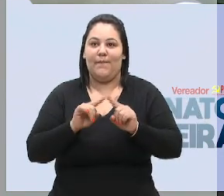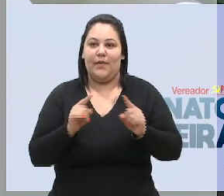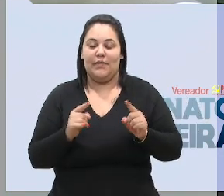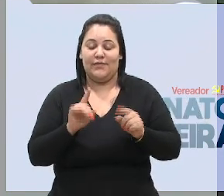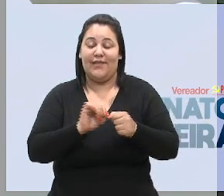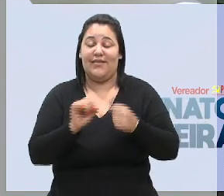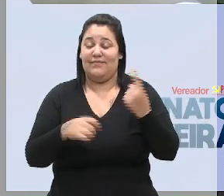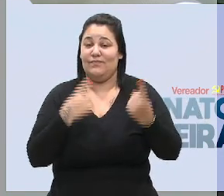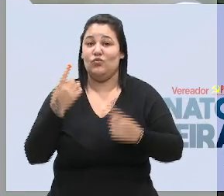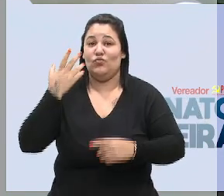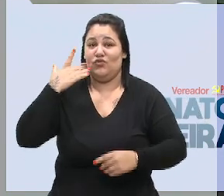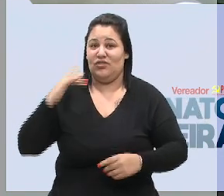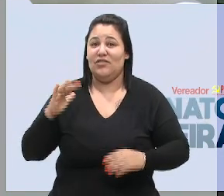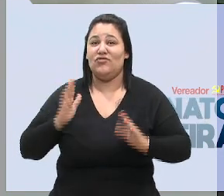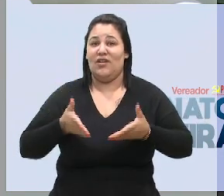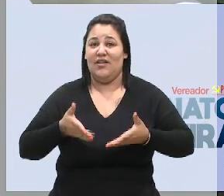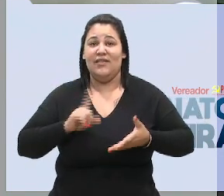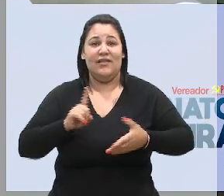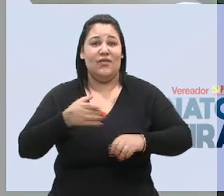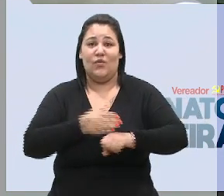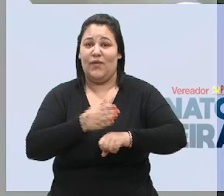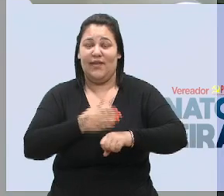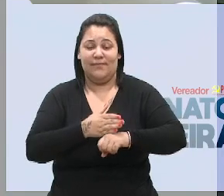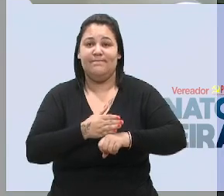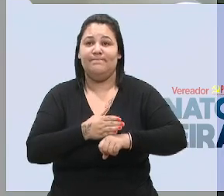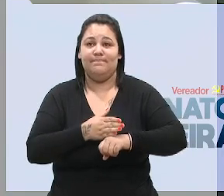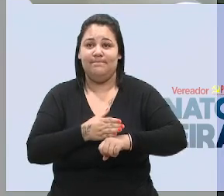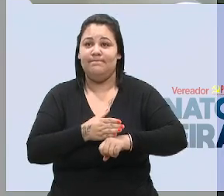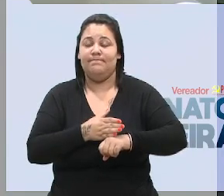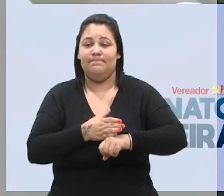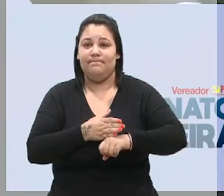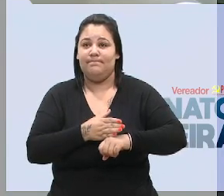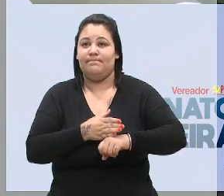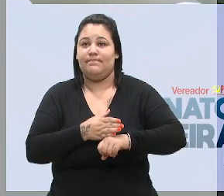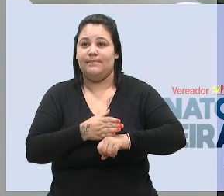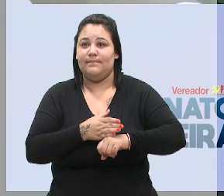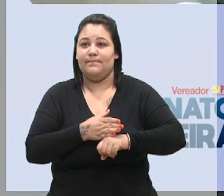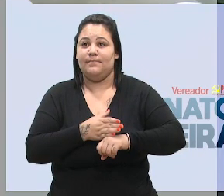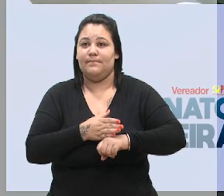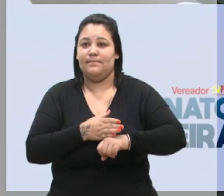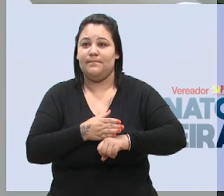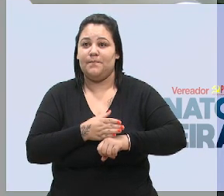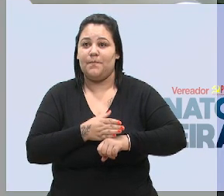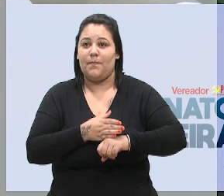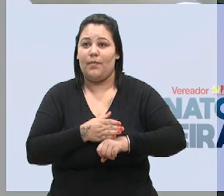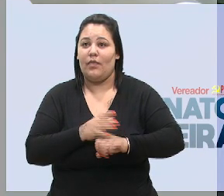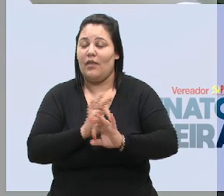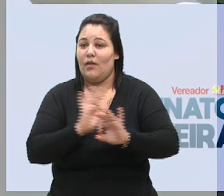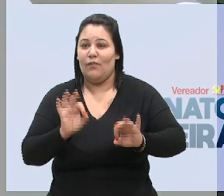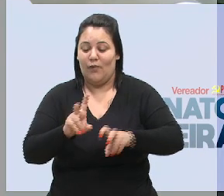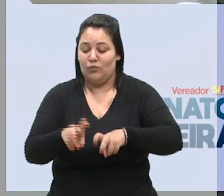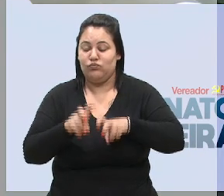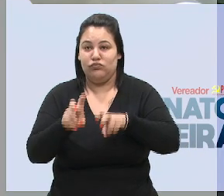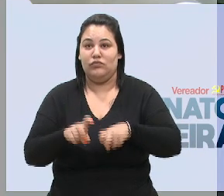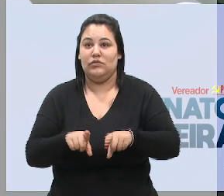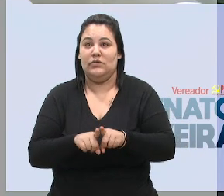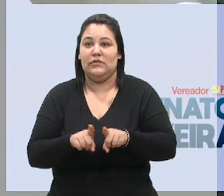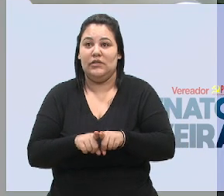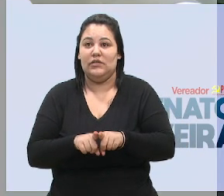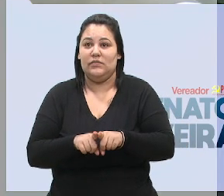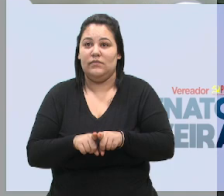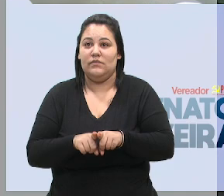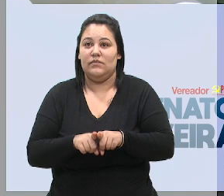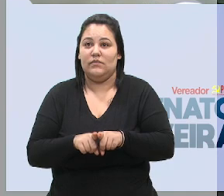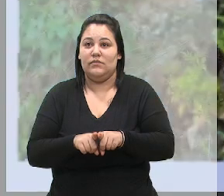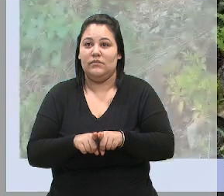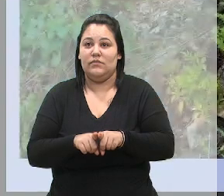que não entram, não estão entrando numa picada, não estão entrando nenhuma lavoura, estão entrando